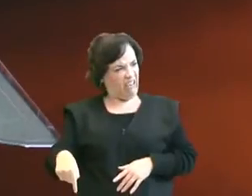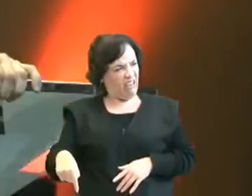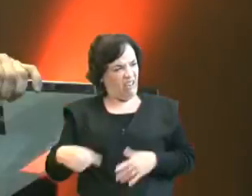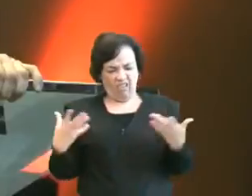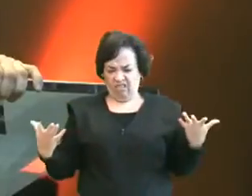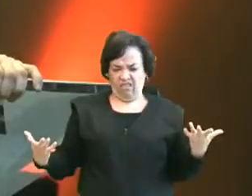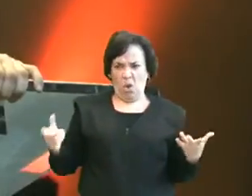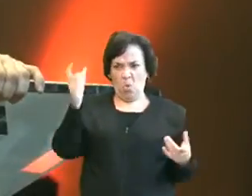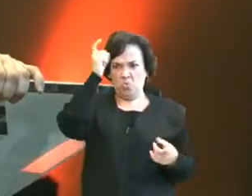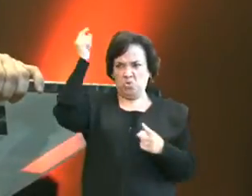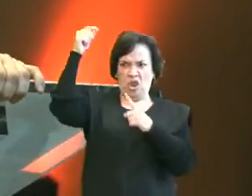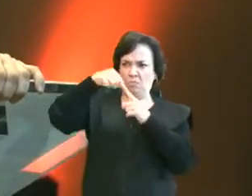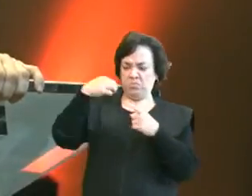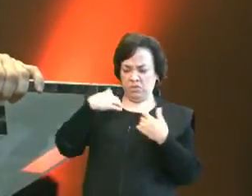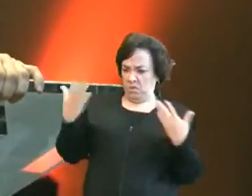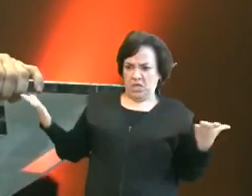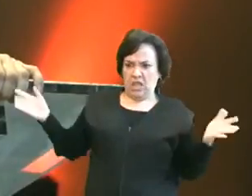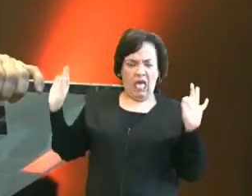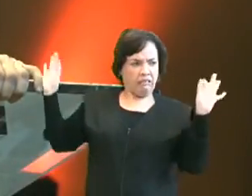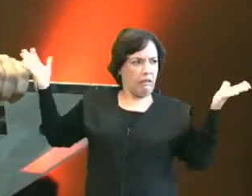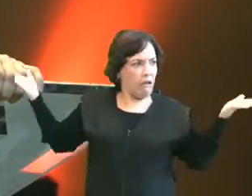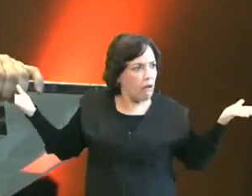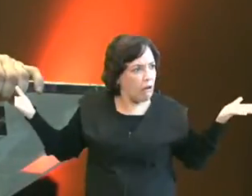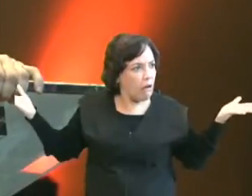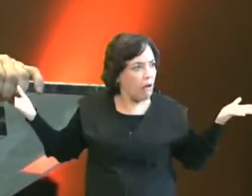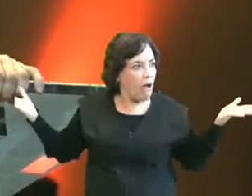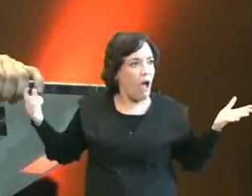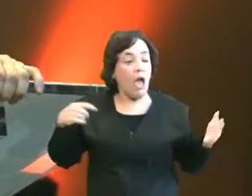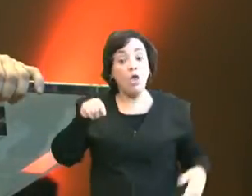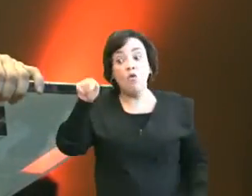Fiquei 20 dias naquele lugar.